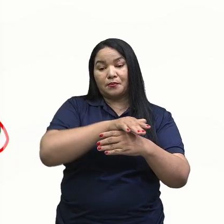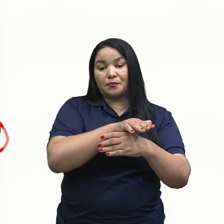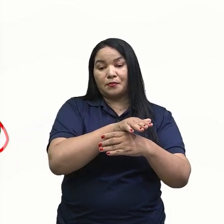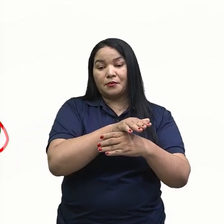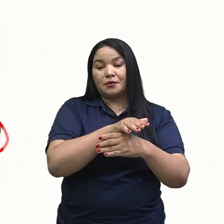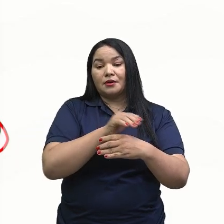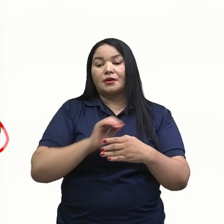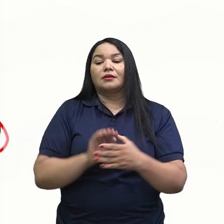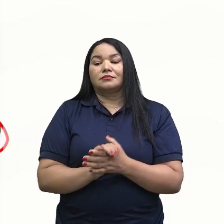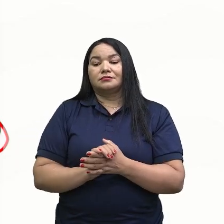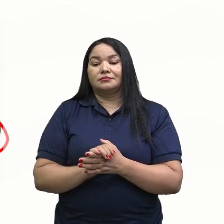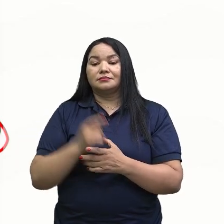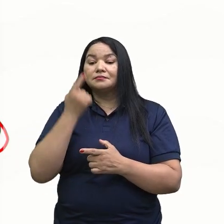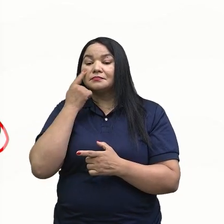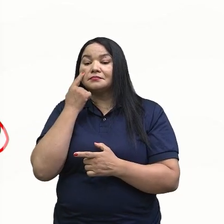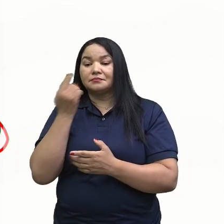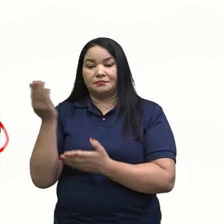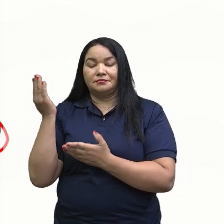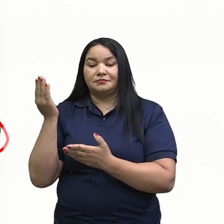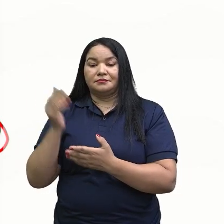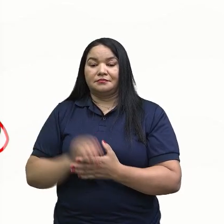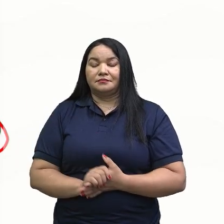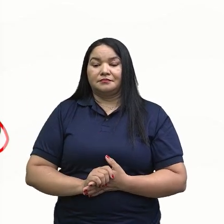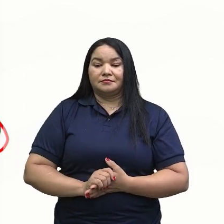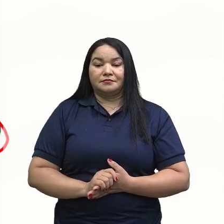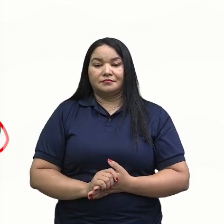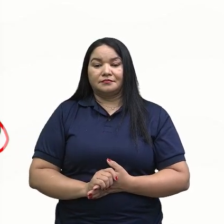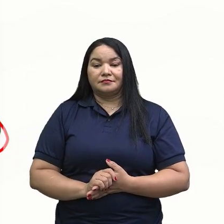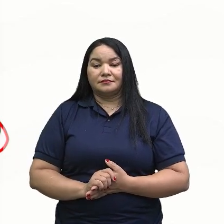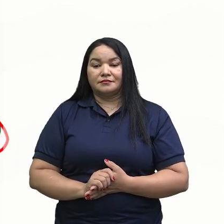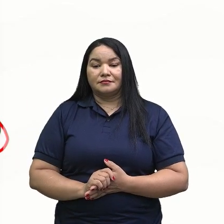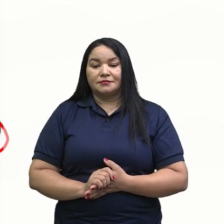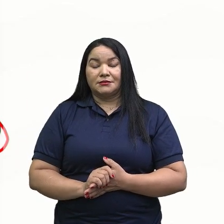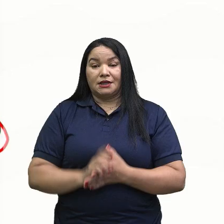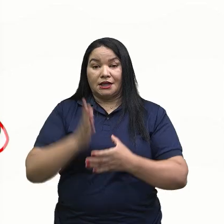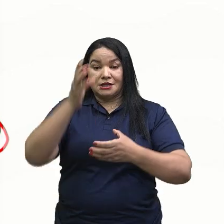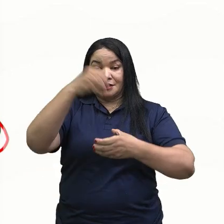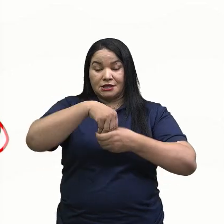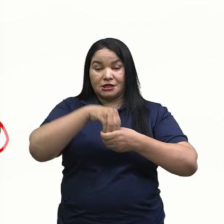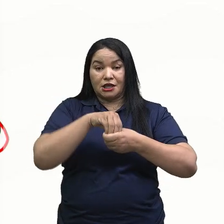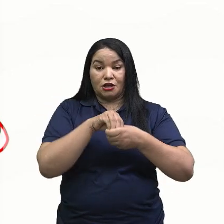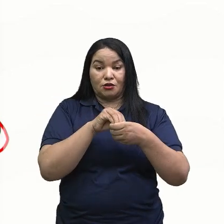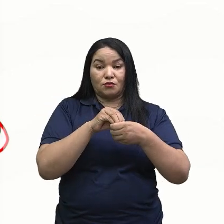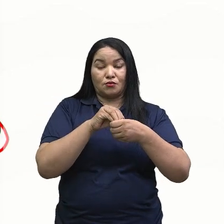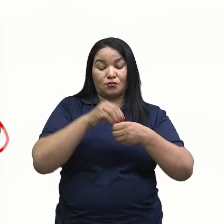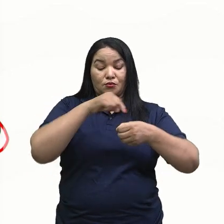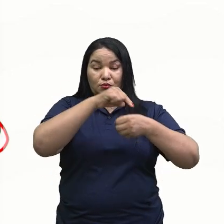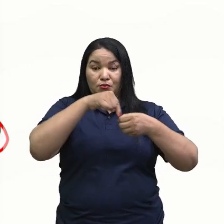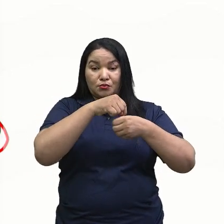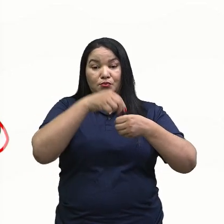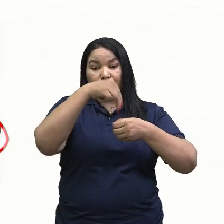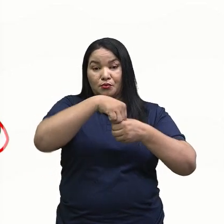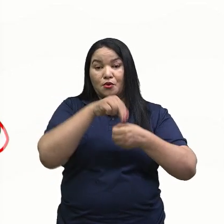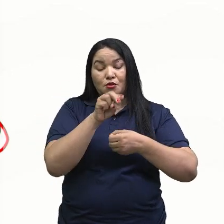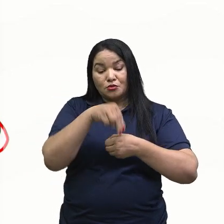ó. Então, nesse núcleo que está ocorrendo as reações,